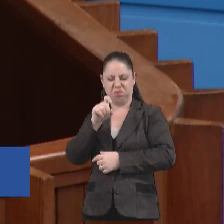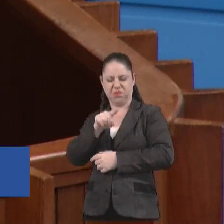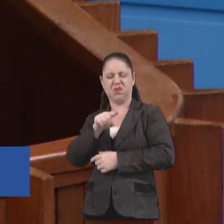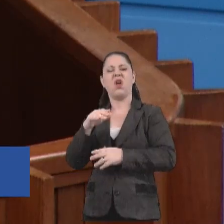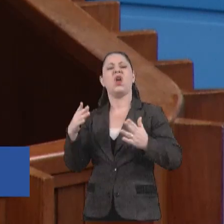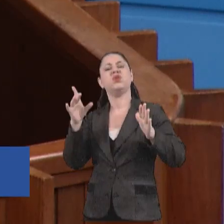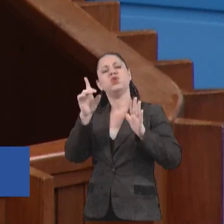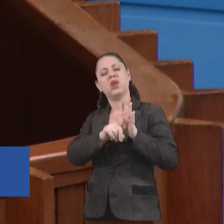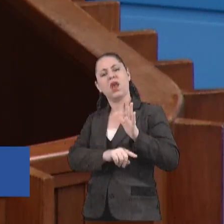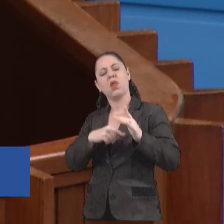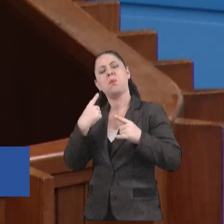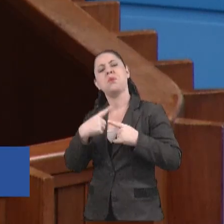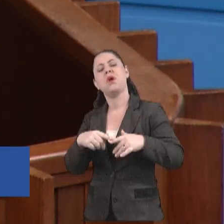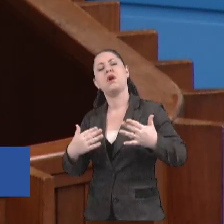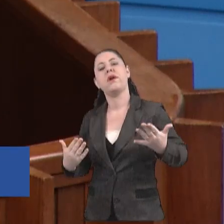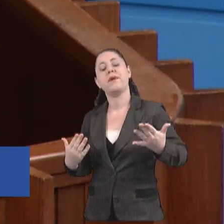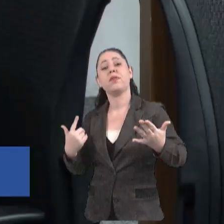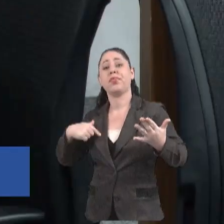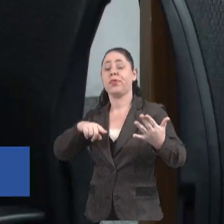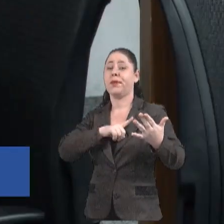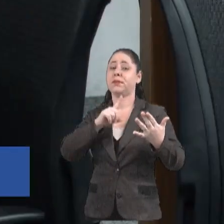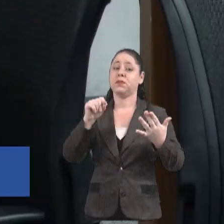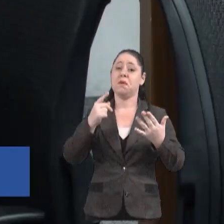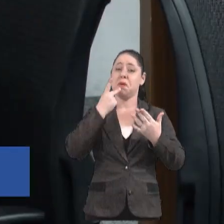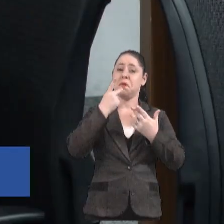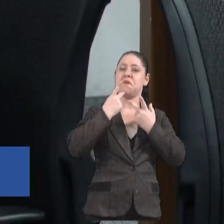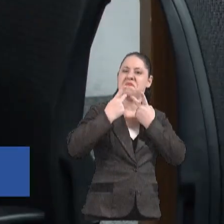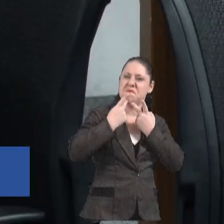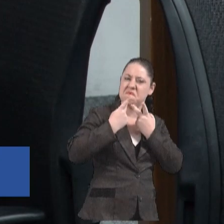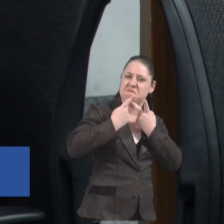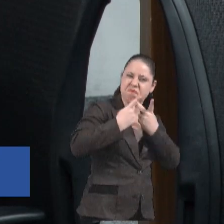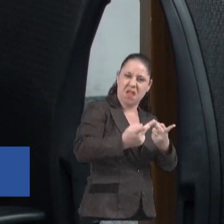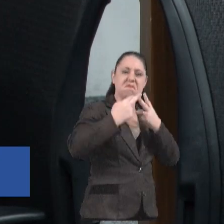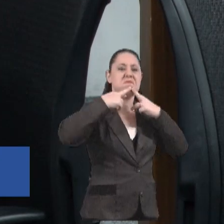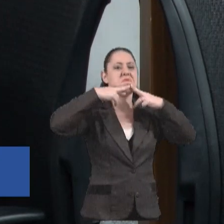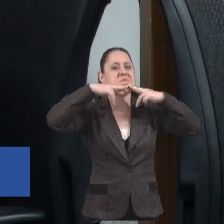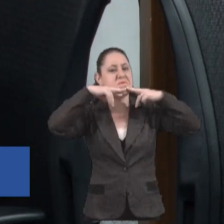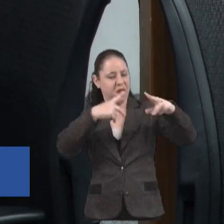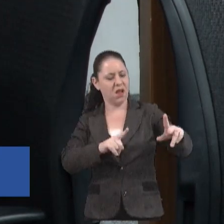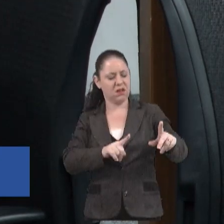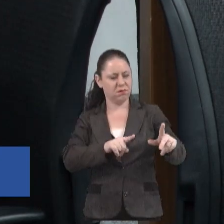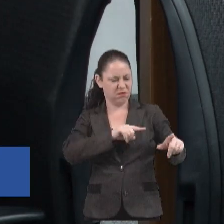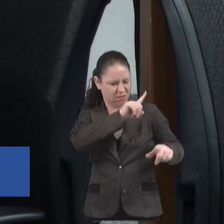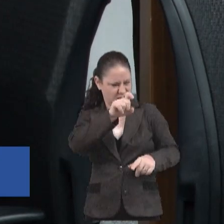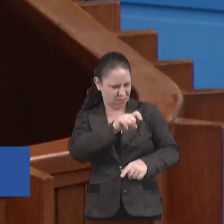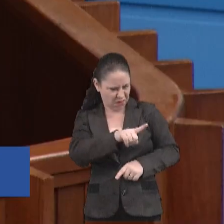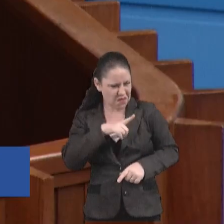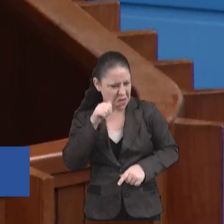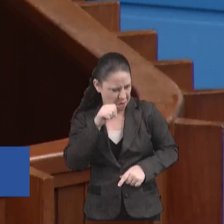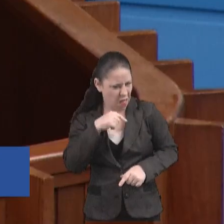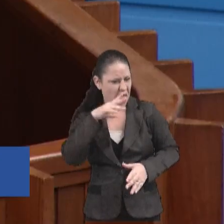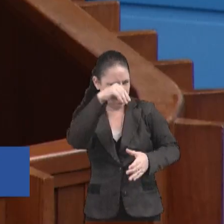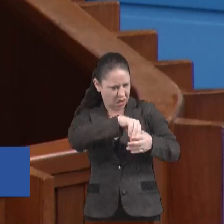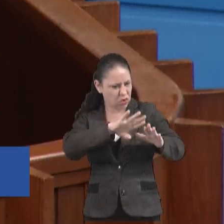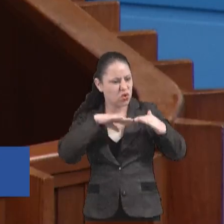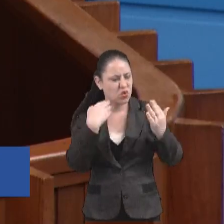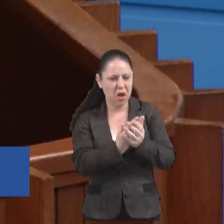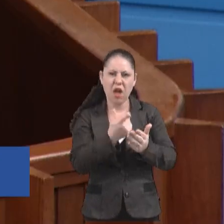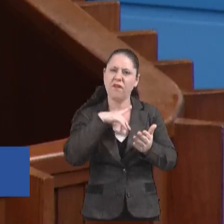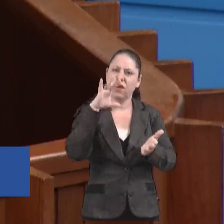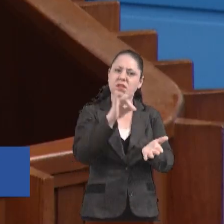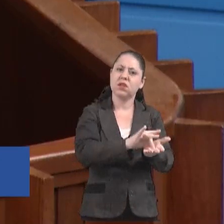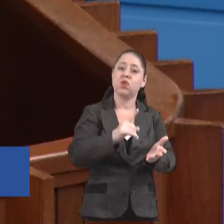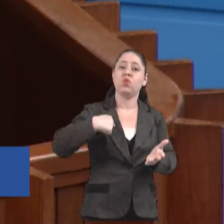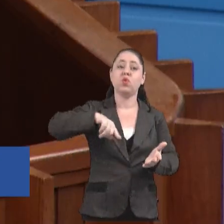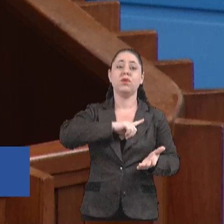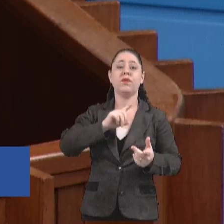esse direito. Portanto, ao escrachar uma mulher trans, ao questionar a sua existência dentro da educação,